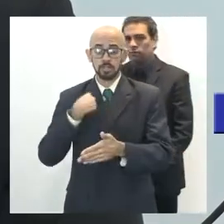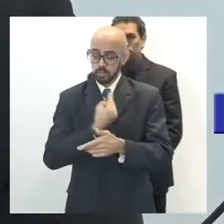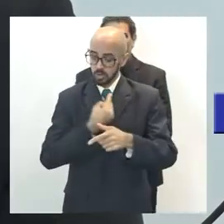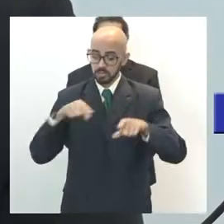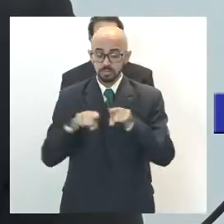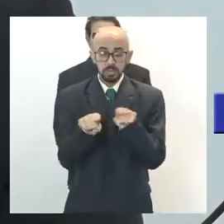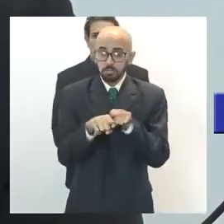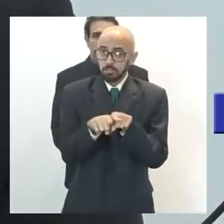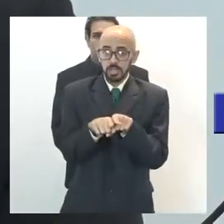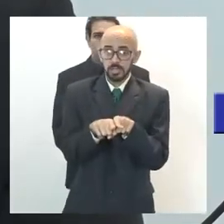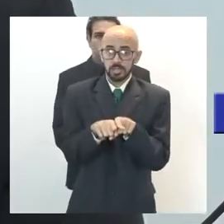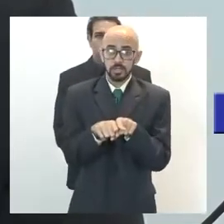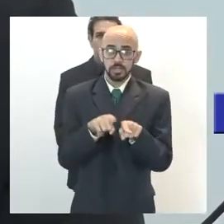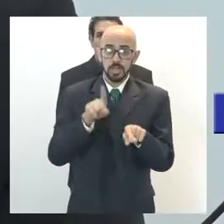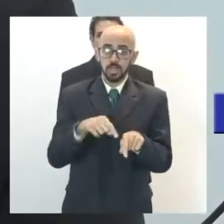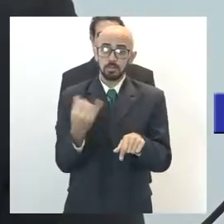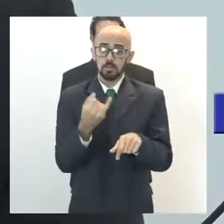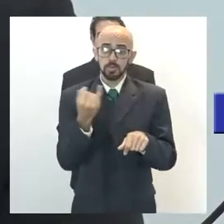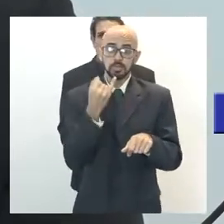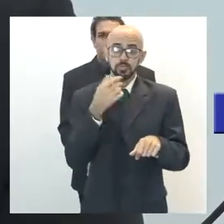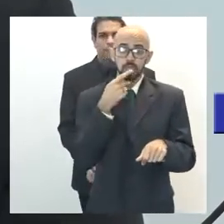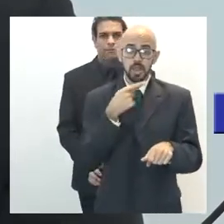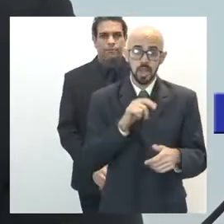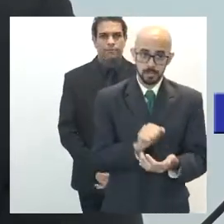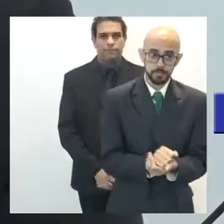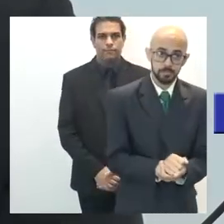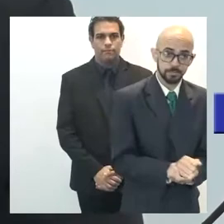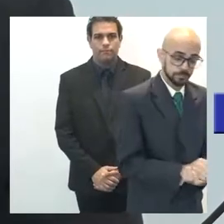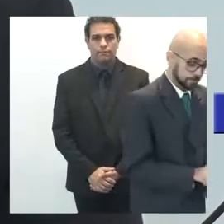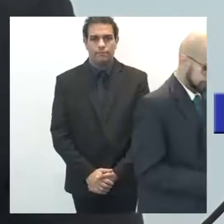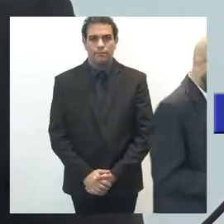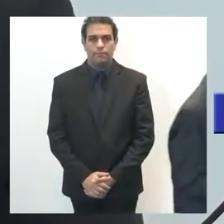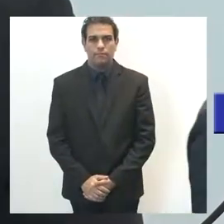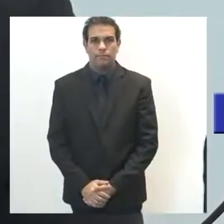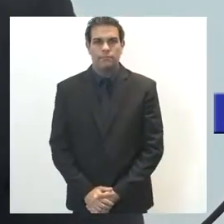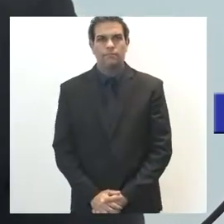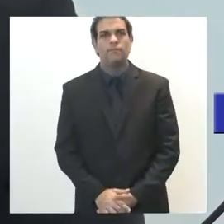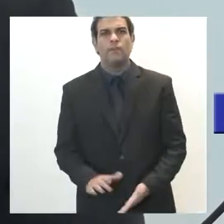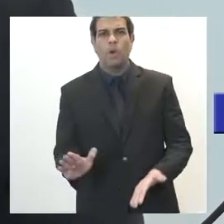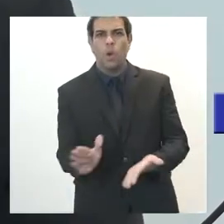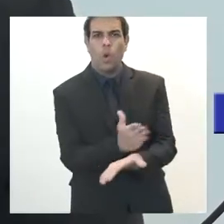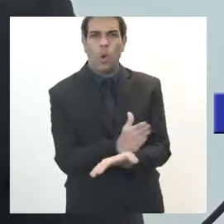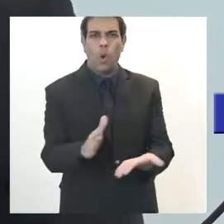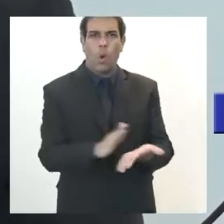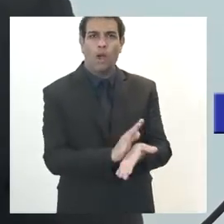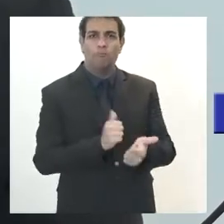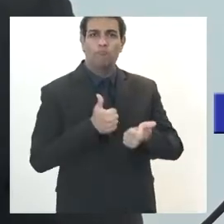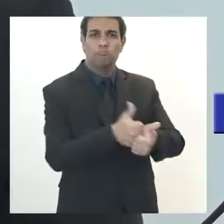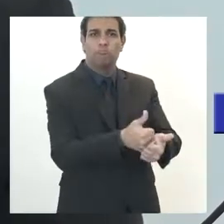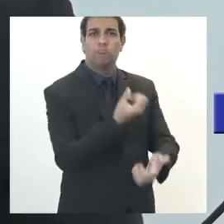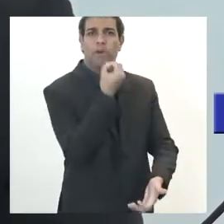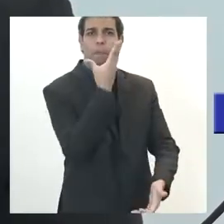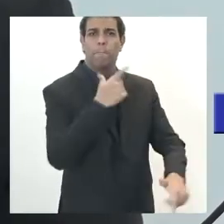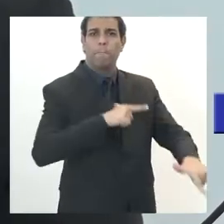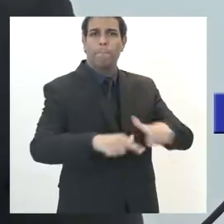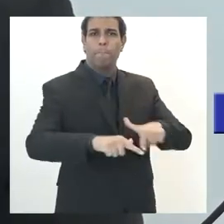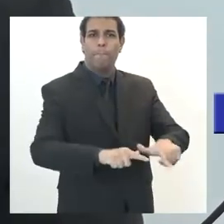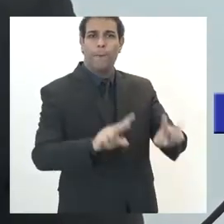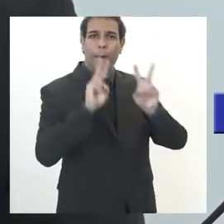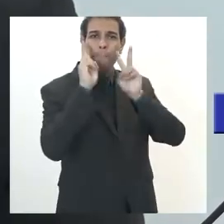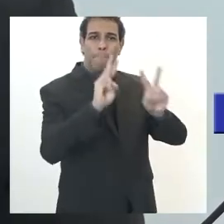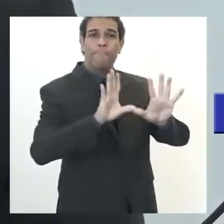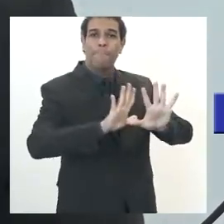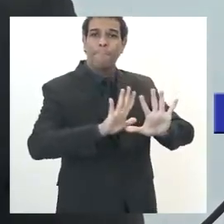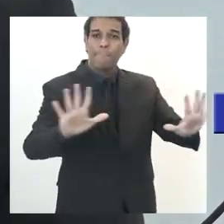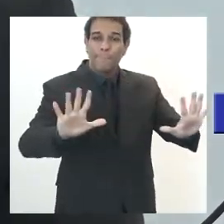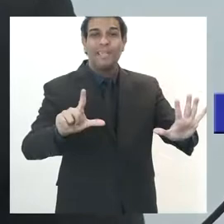ficamos né é bom destacar Então você falou condicionado ele é um apaixonado por ele tem muita gente que é condicionado que é bom trabalhador Mas é bom destacar